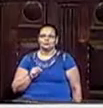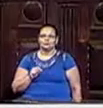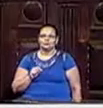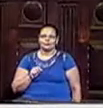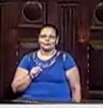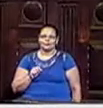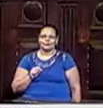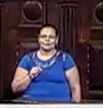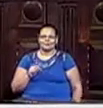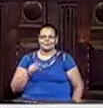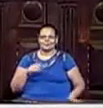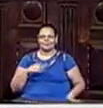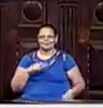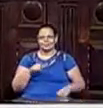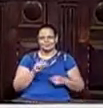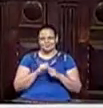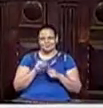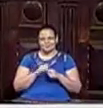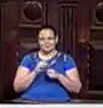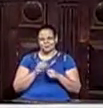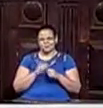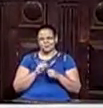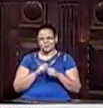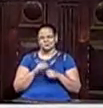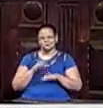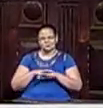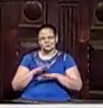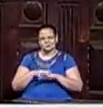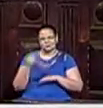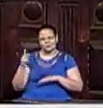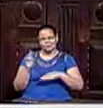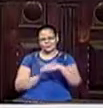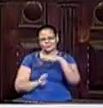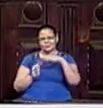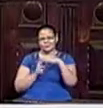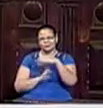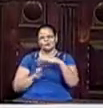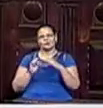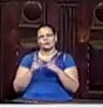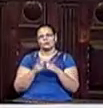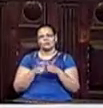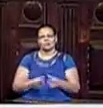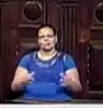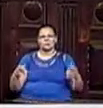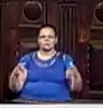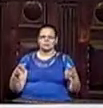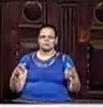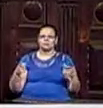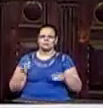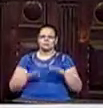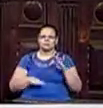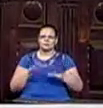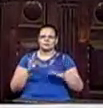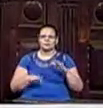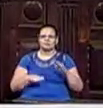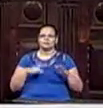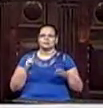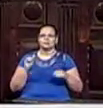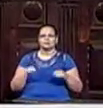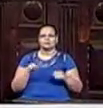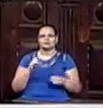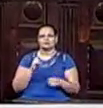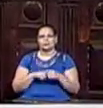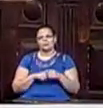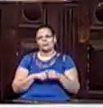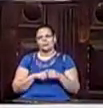campo feito pelo distribuidor, que na maioria das vezes pode estar ligado